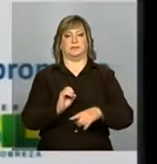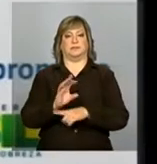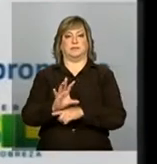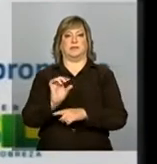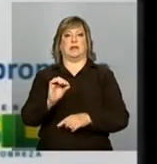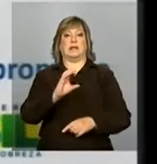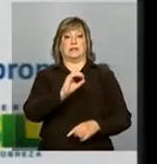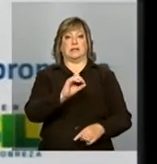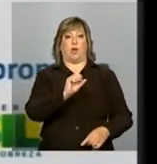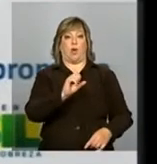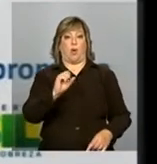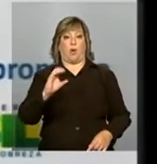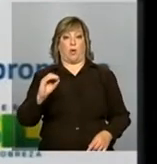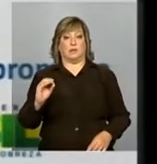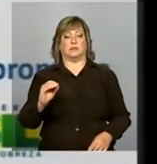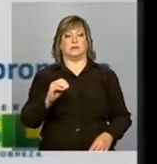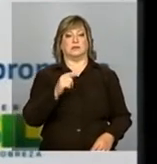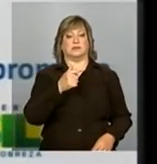nosso